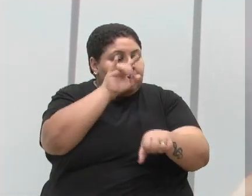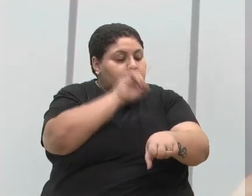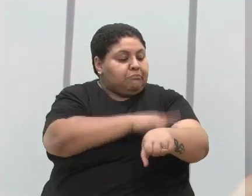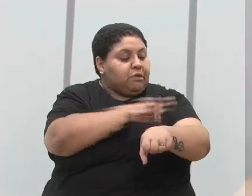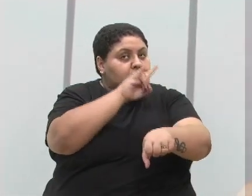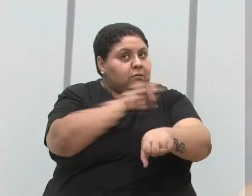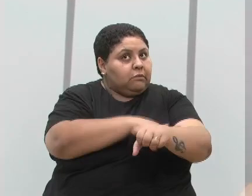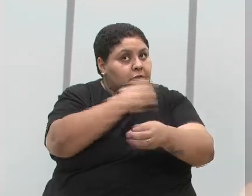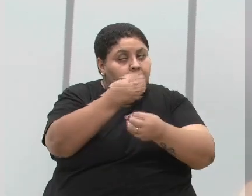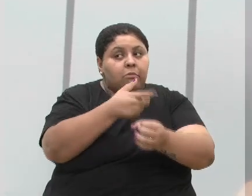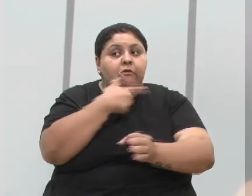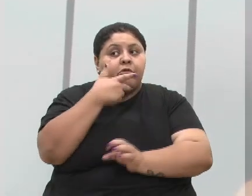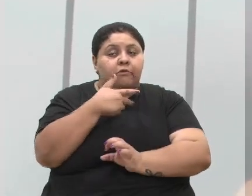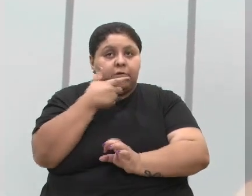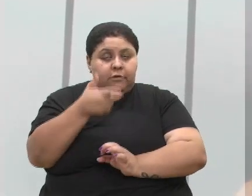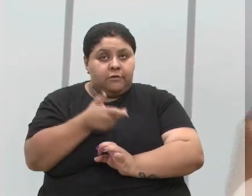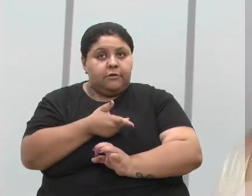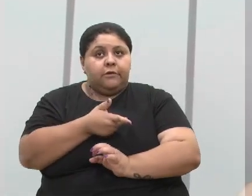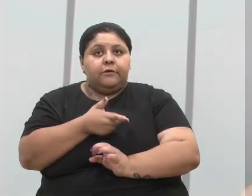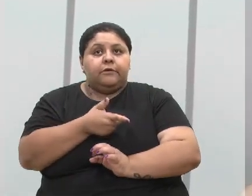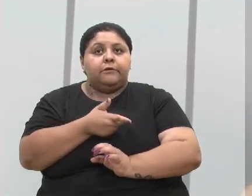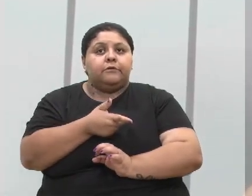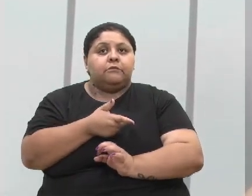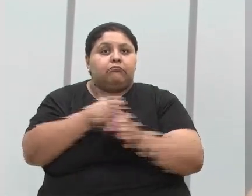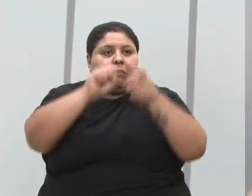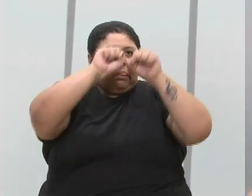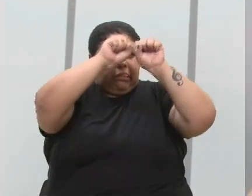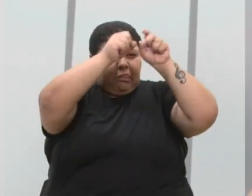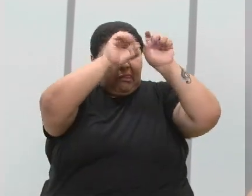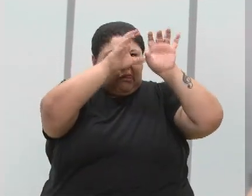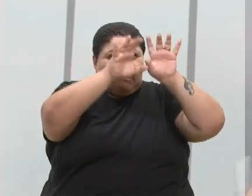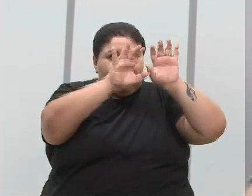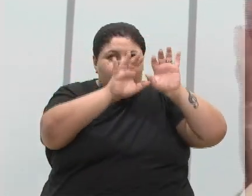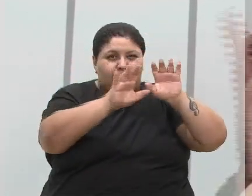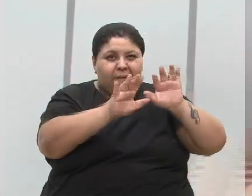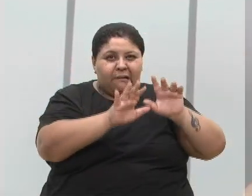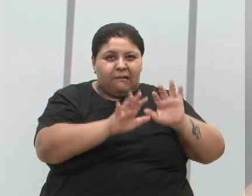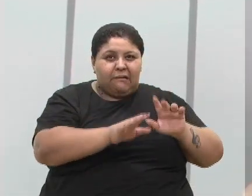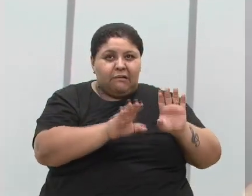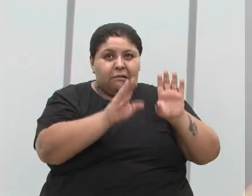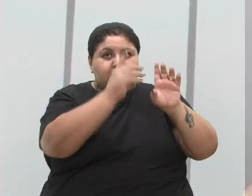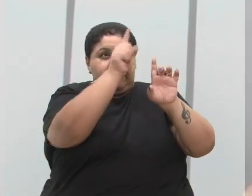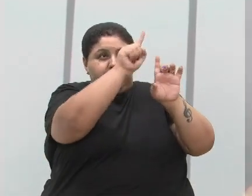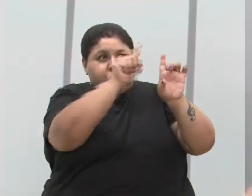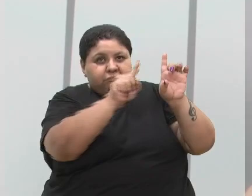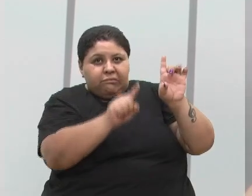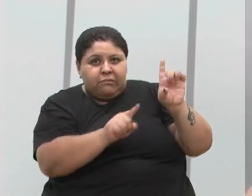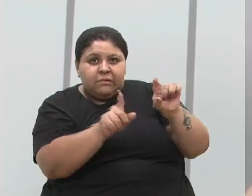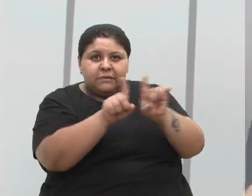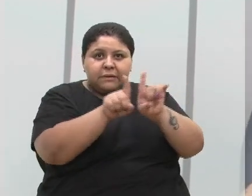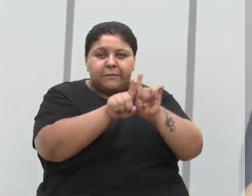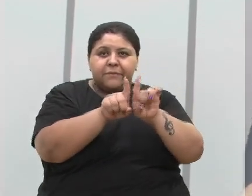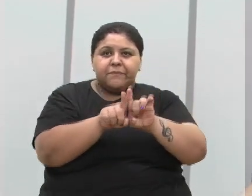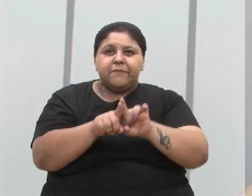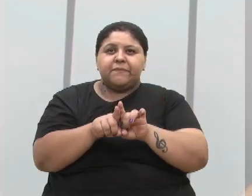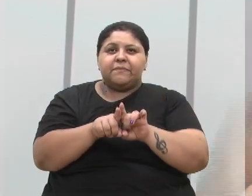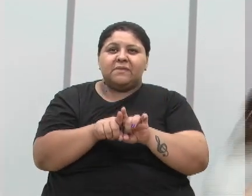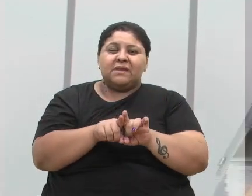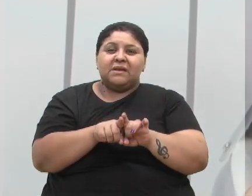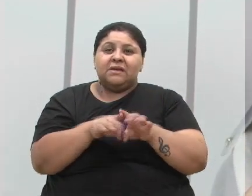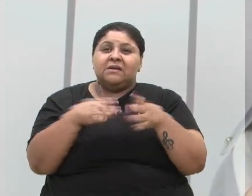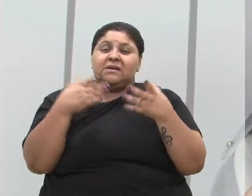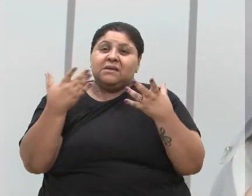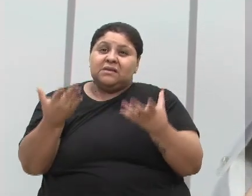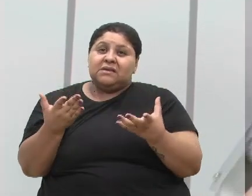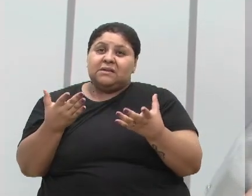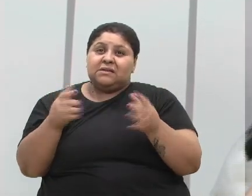banheiros, como eu coloquei, estão se desmanchando as paredes, abrindo as divisórias, e também uma situação de